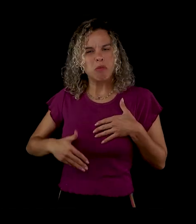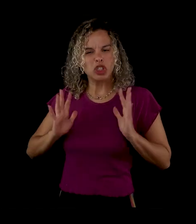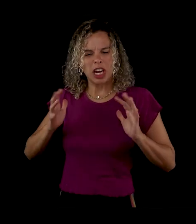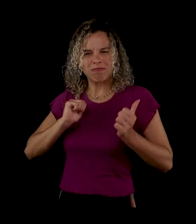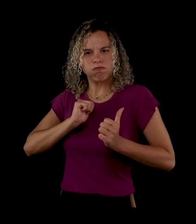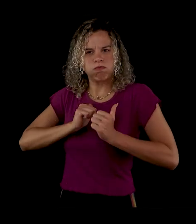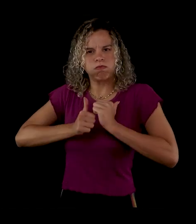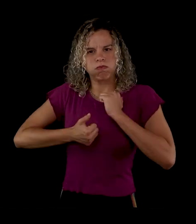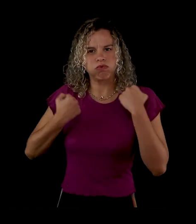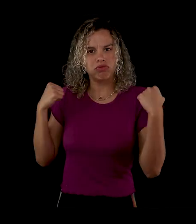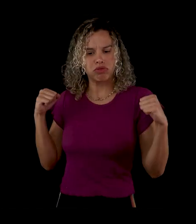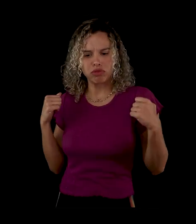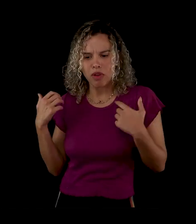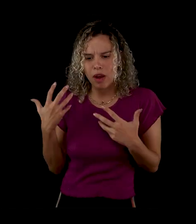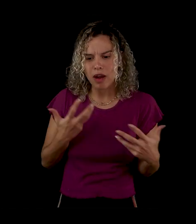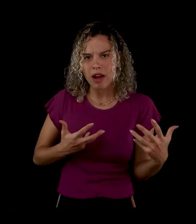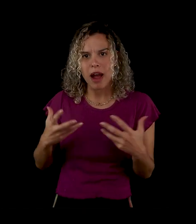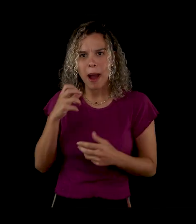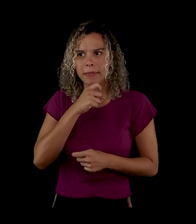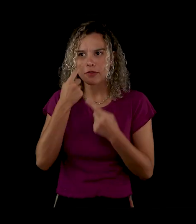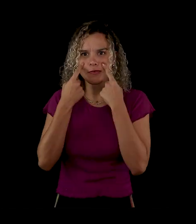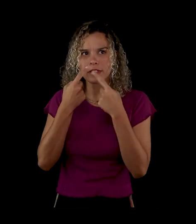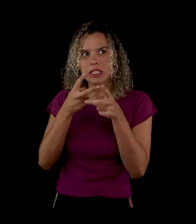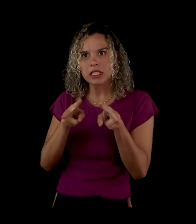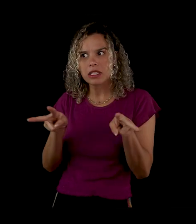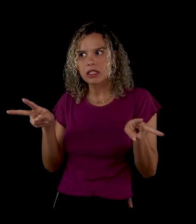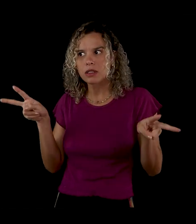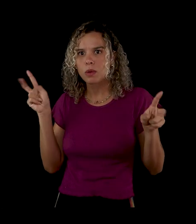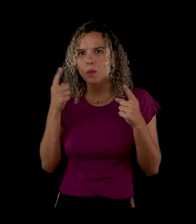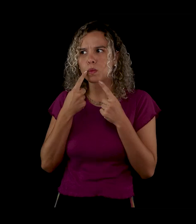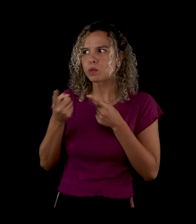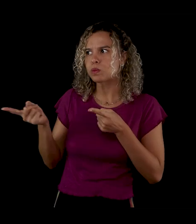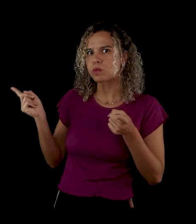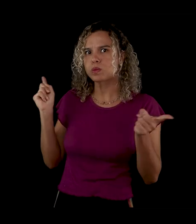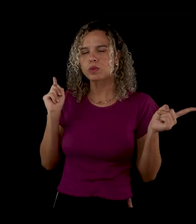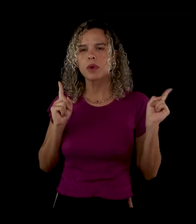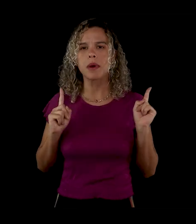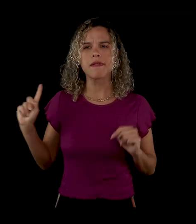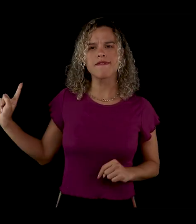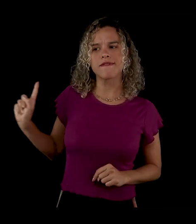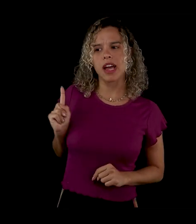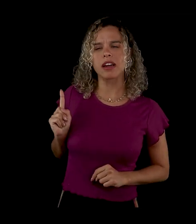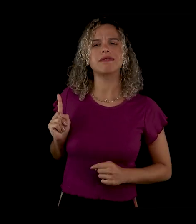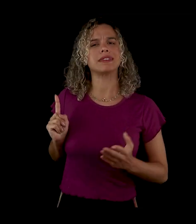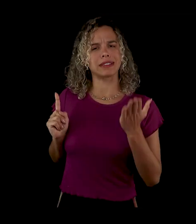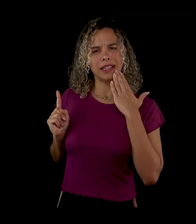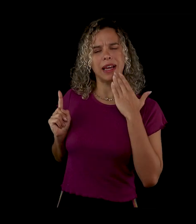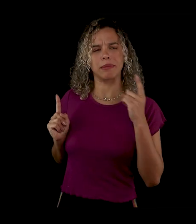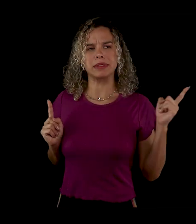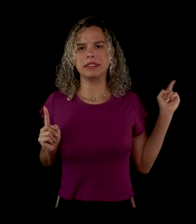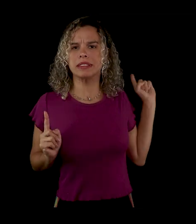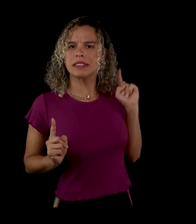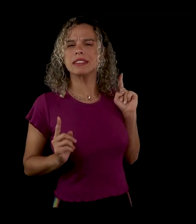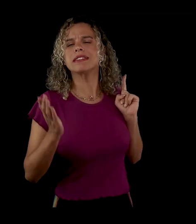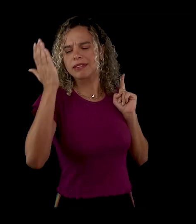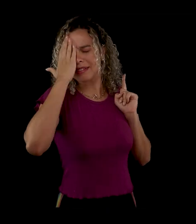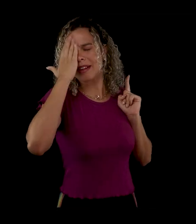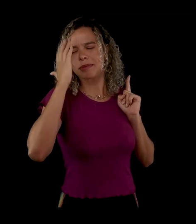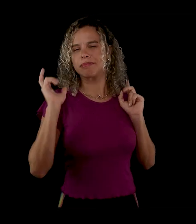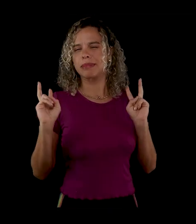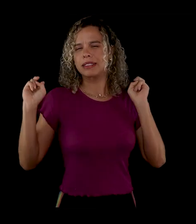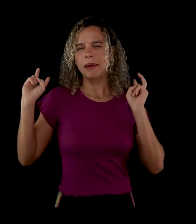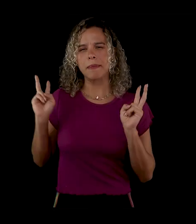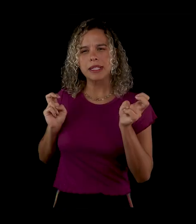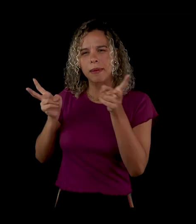corpo atlético, uma visão panorâmica. Ele pressentia quem vinha do lado de